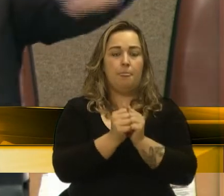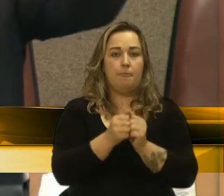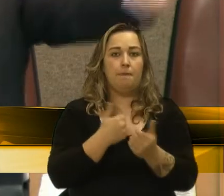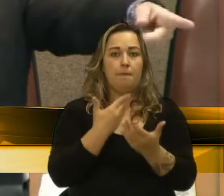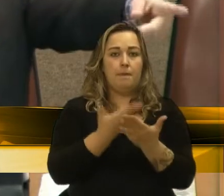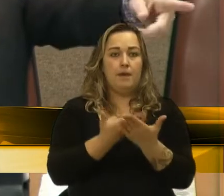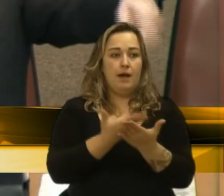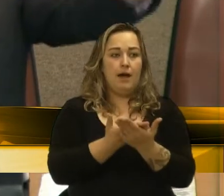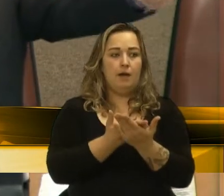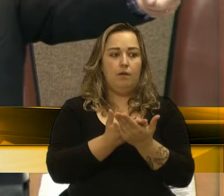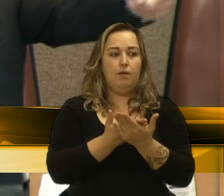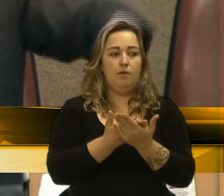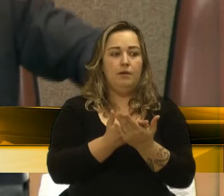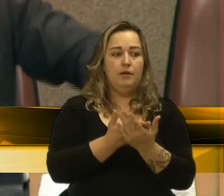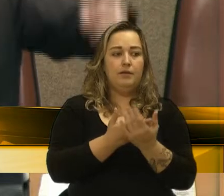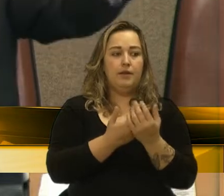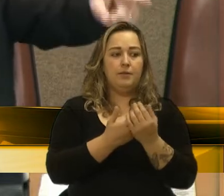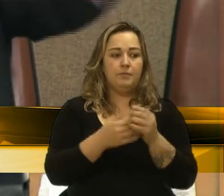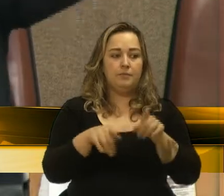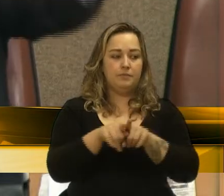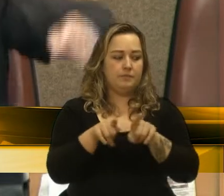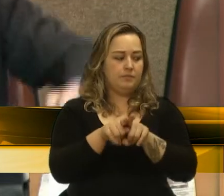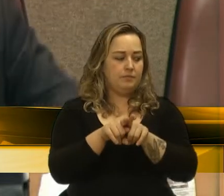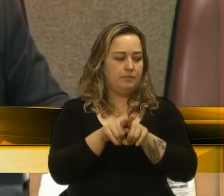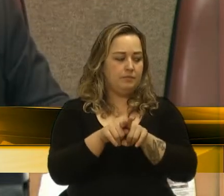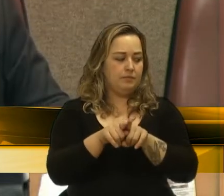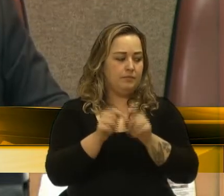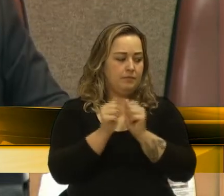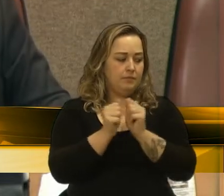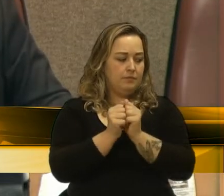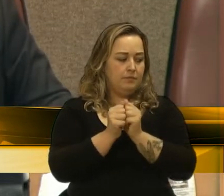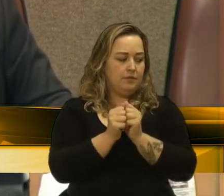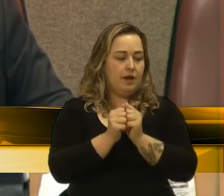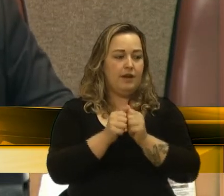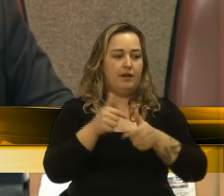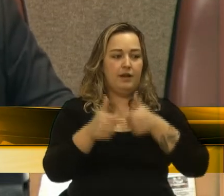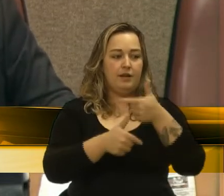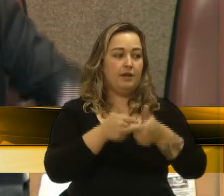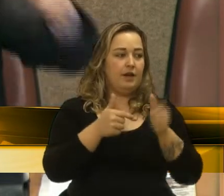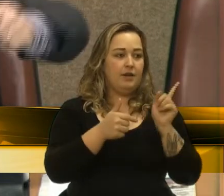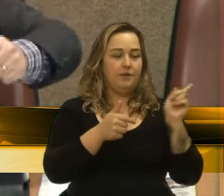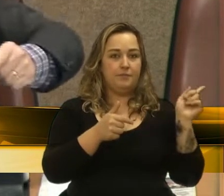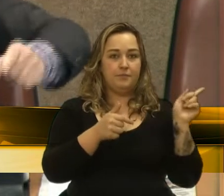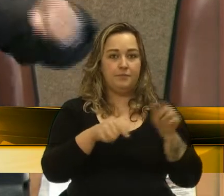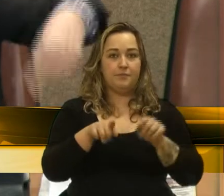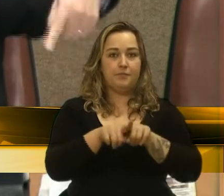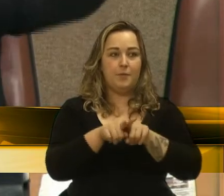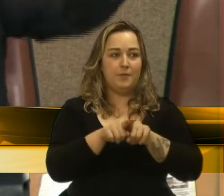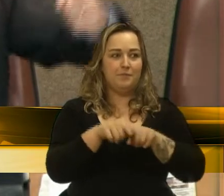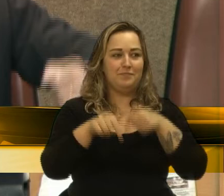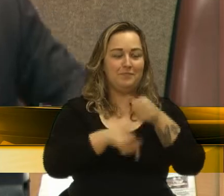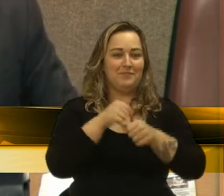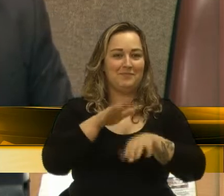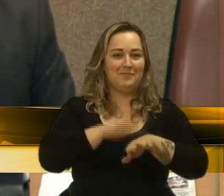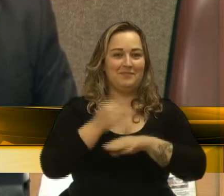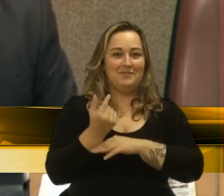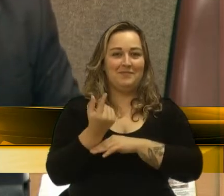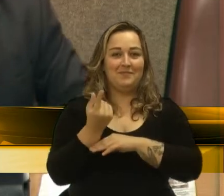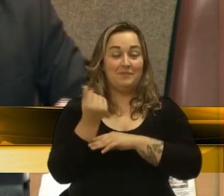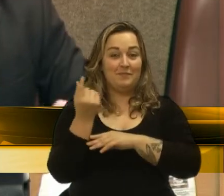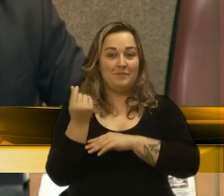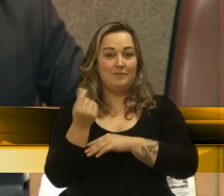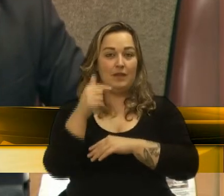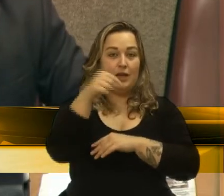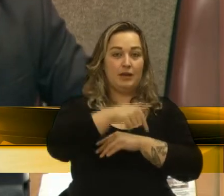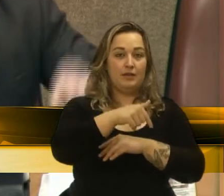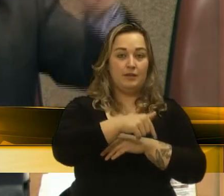nós trazermos ela aqui e dizer, secretária, por que não foi feito isso? Tem dinheiro, tem mais dinheiro aqui do que lá. Tem